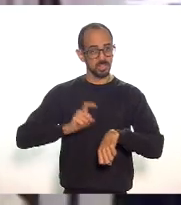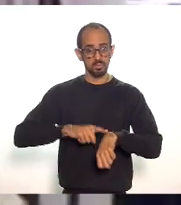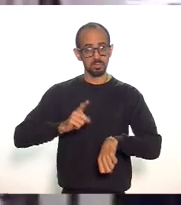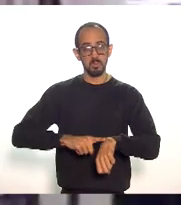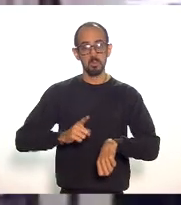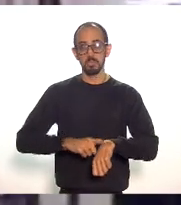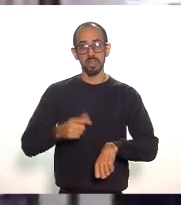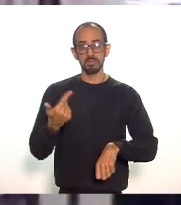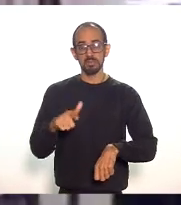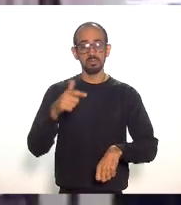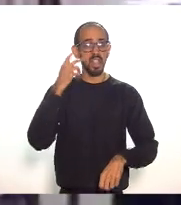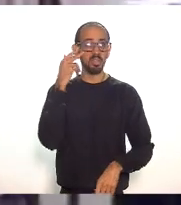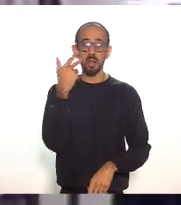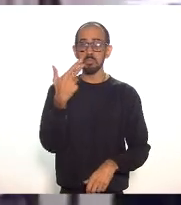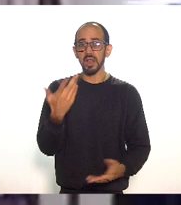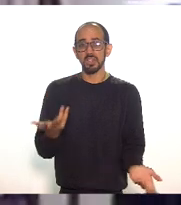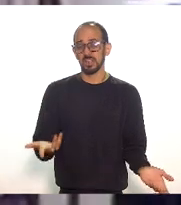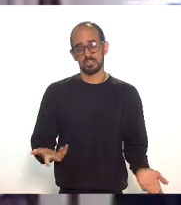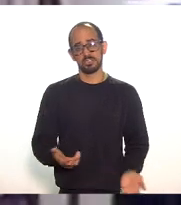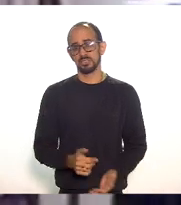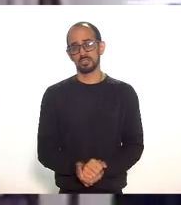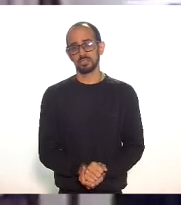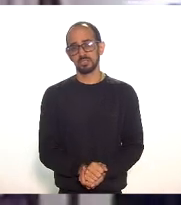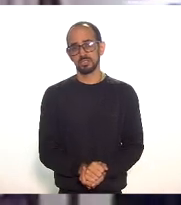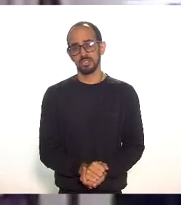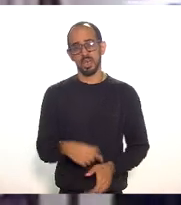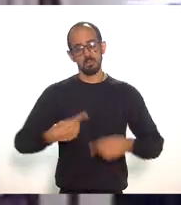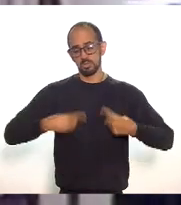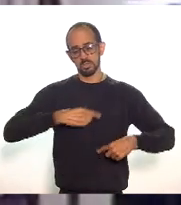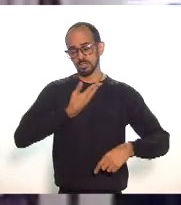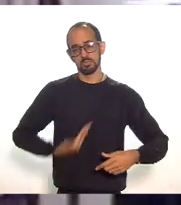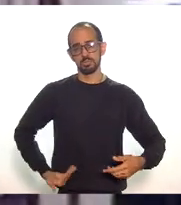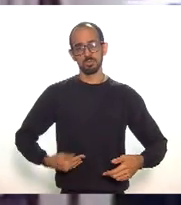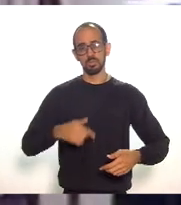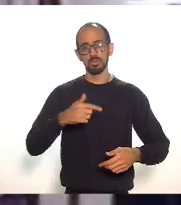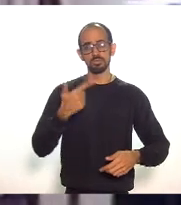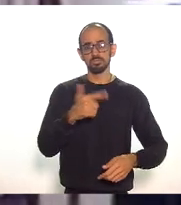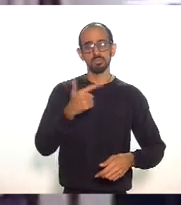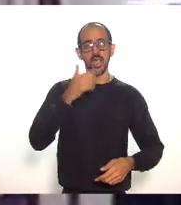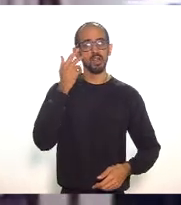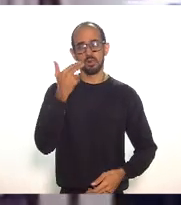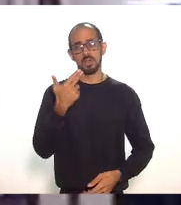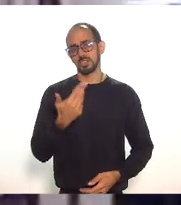total? Anomia. Em relação à política pública do transporte, é anomia total.